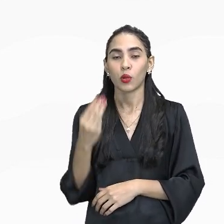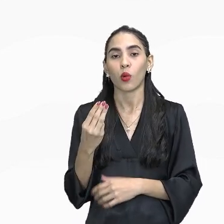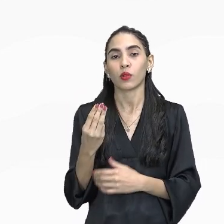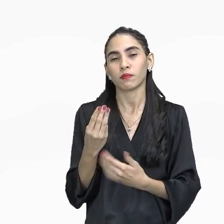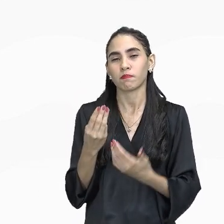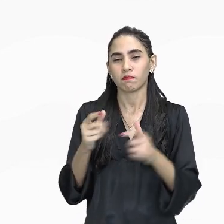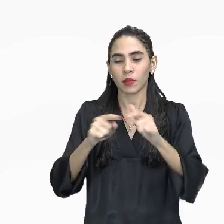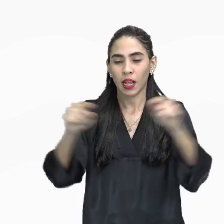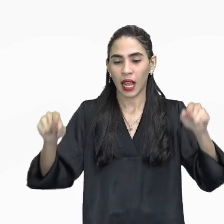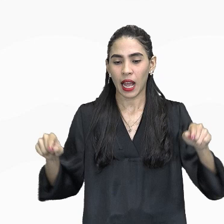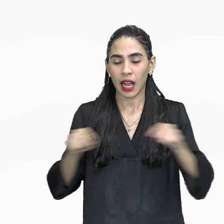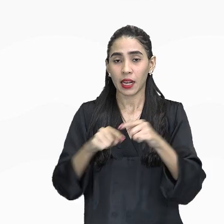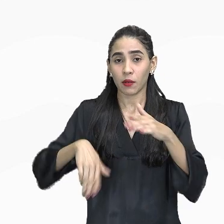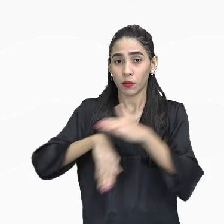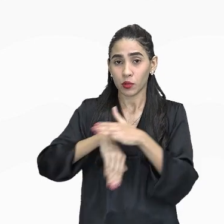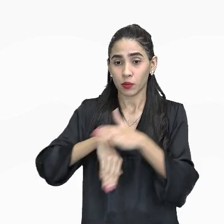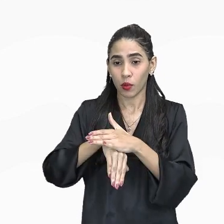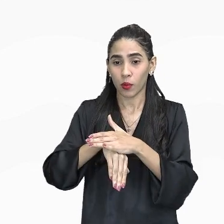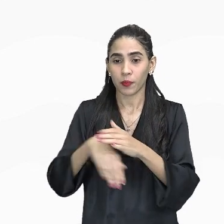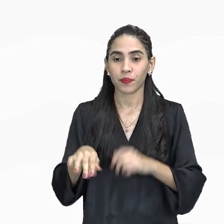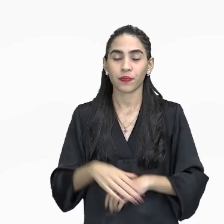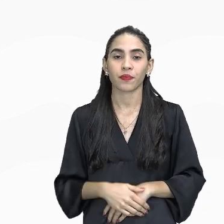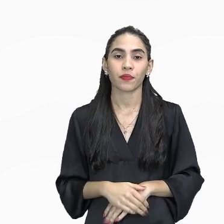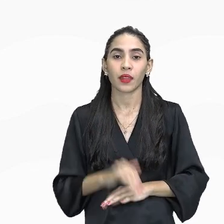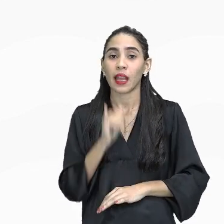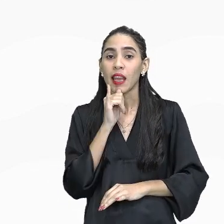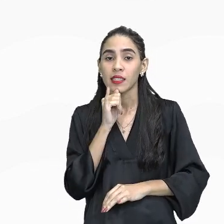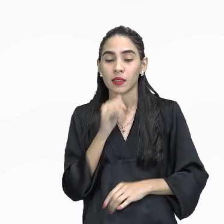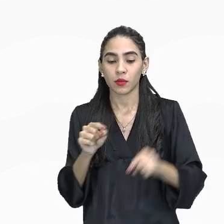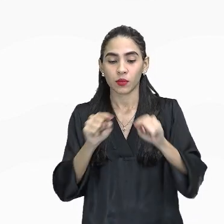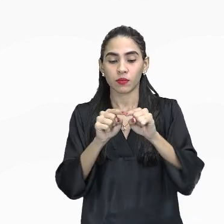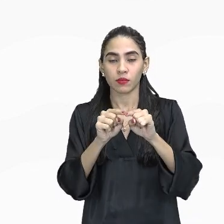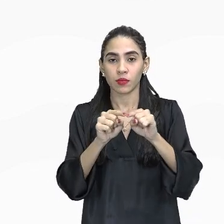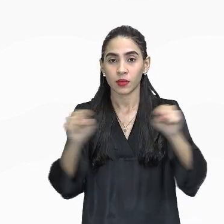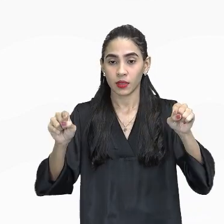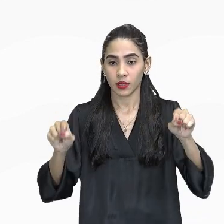professora? Enquanto a gente fala assim, ó, essa área de